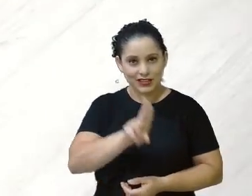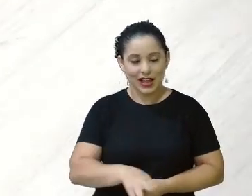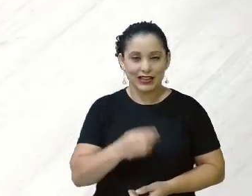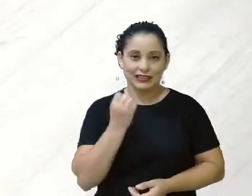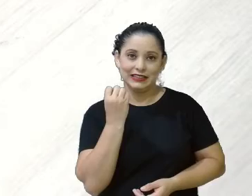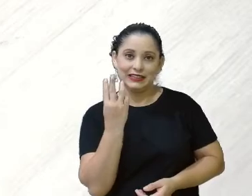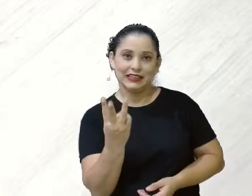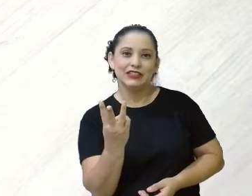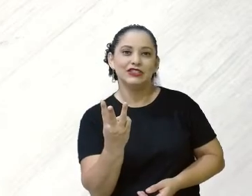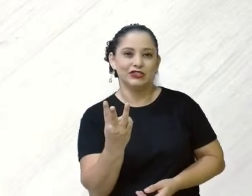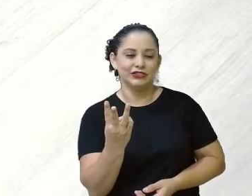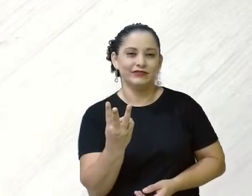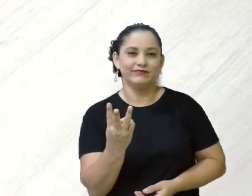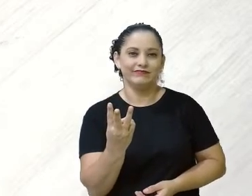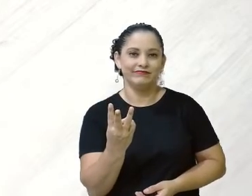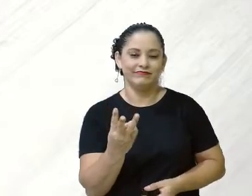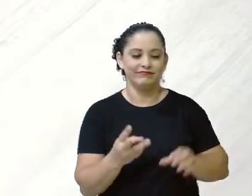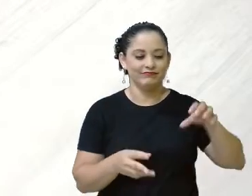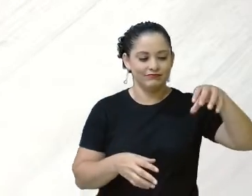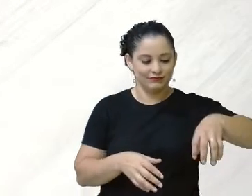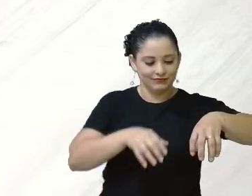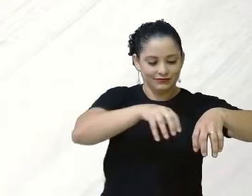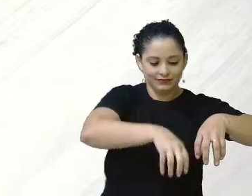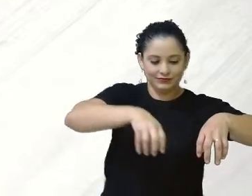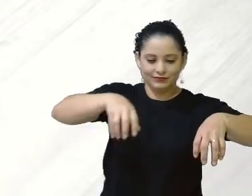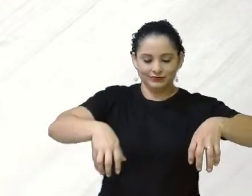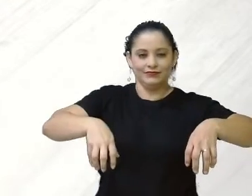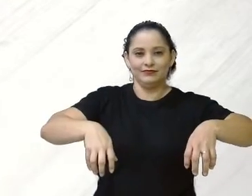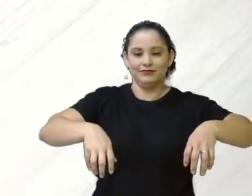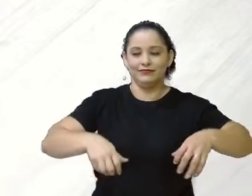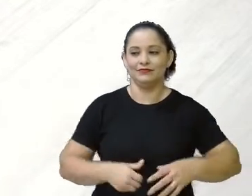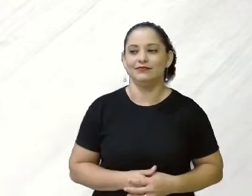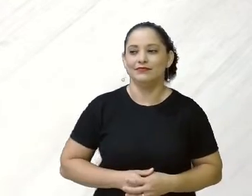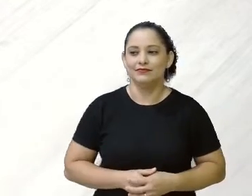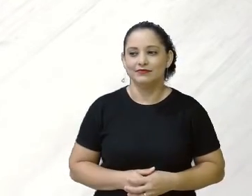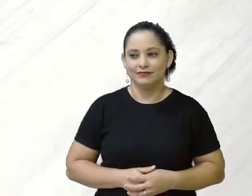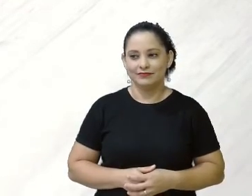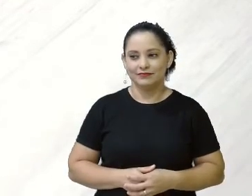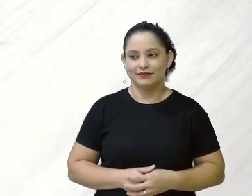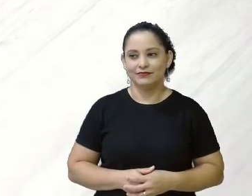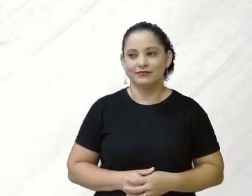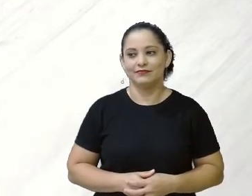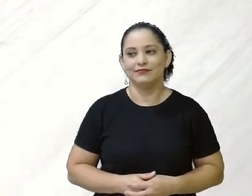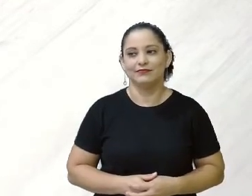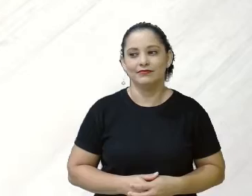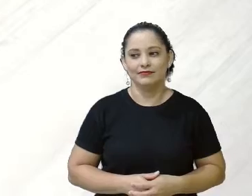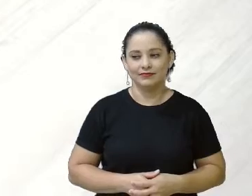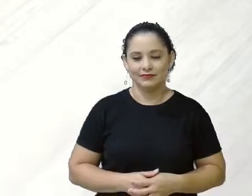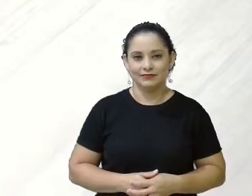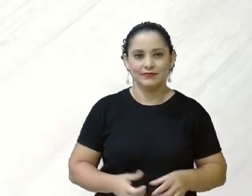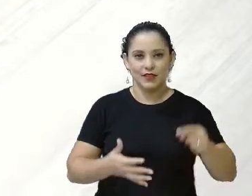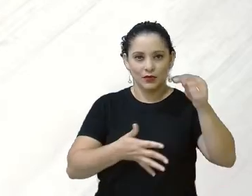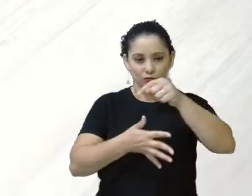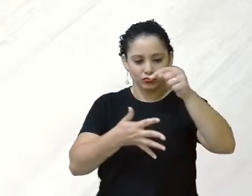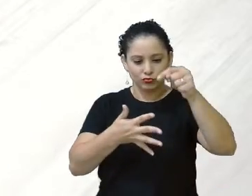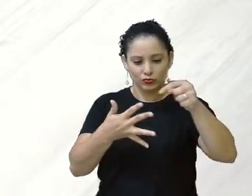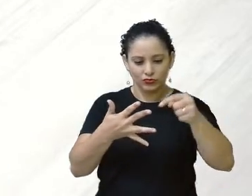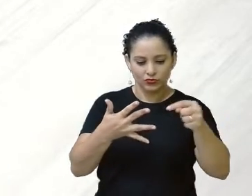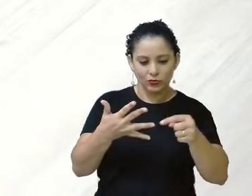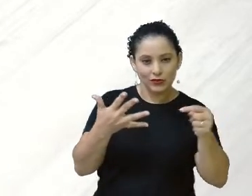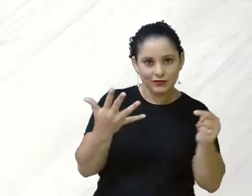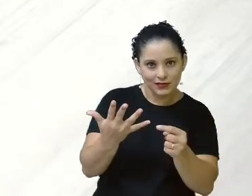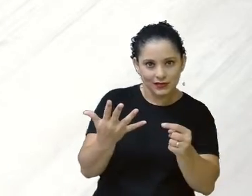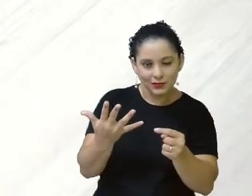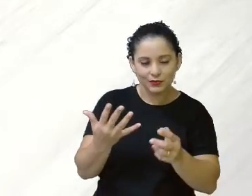aí. 1, 2, 3, 4, 5. 1, 2, 3, 4, 5. 1, 2, 3,